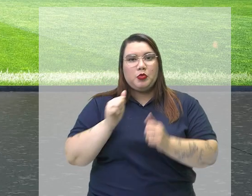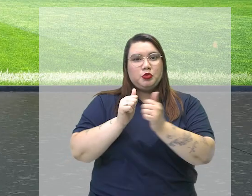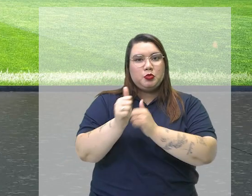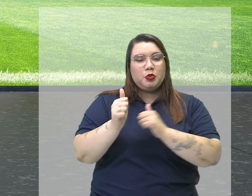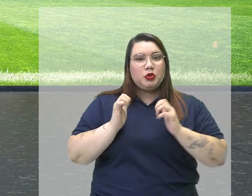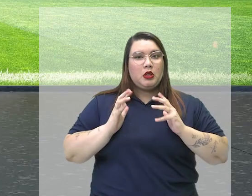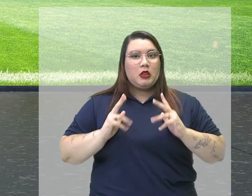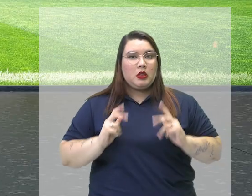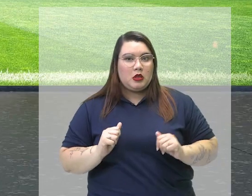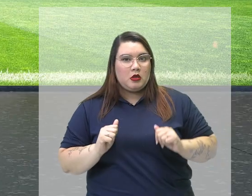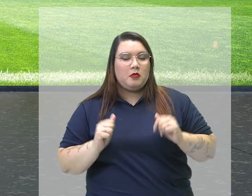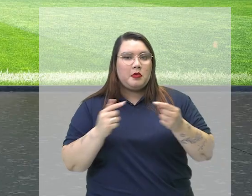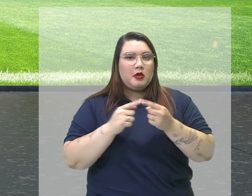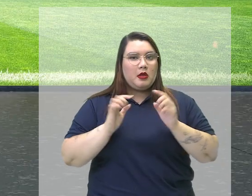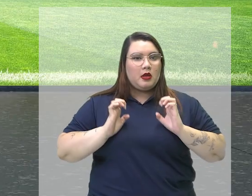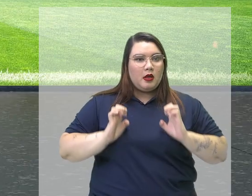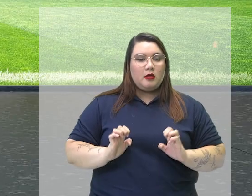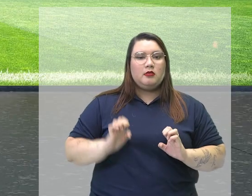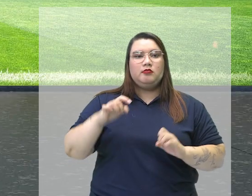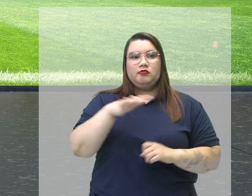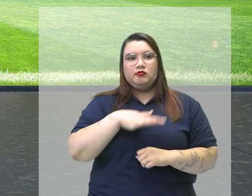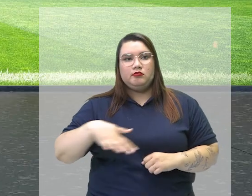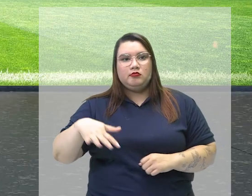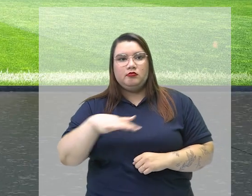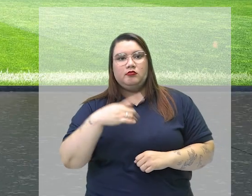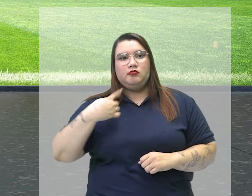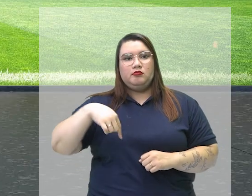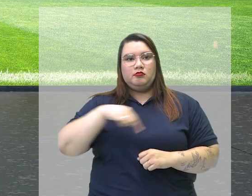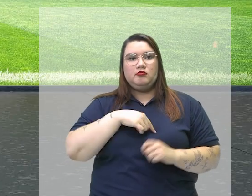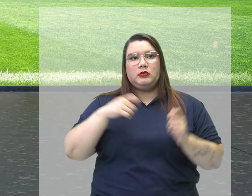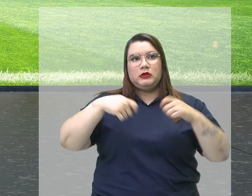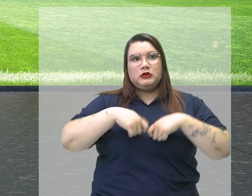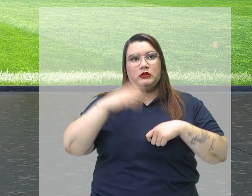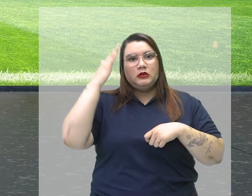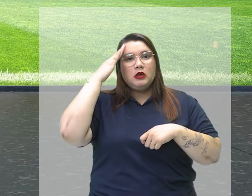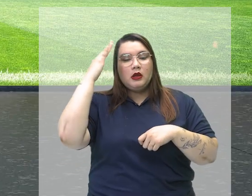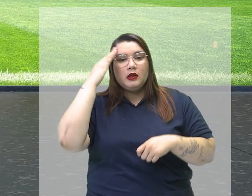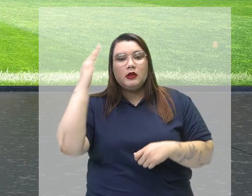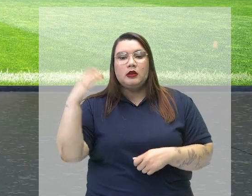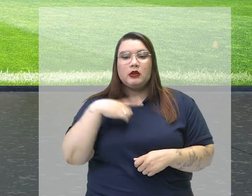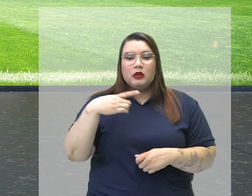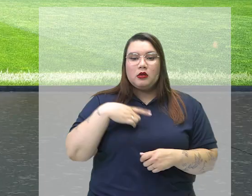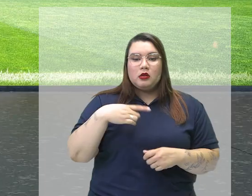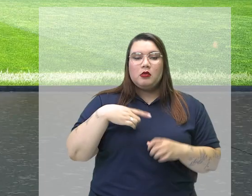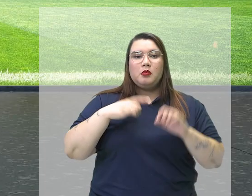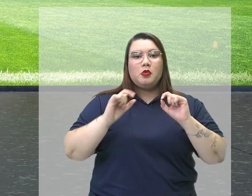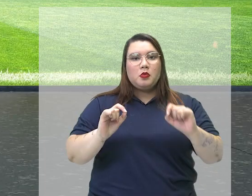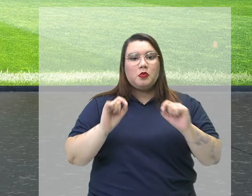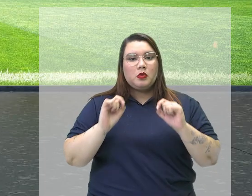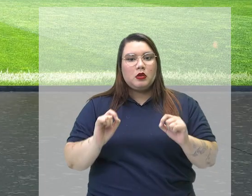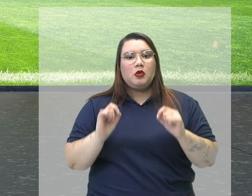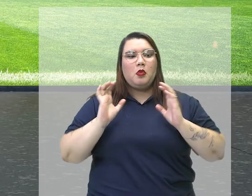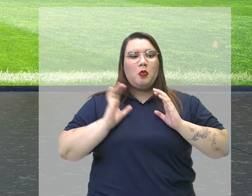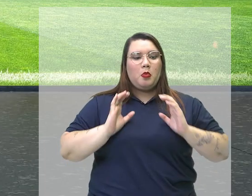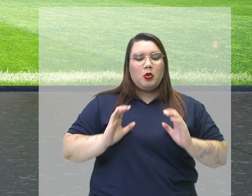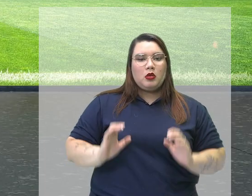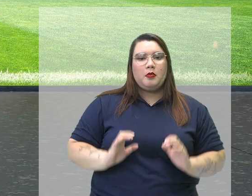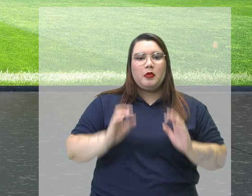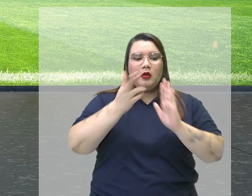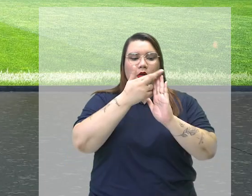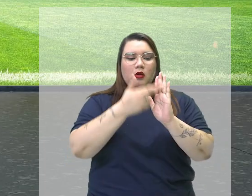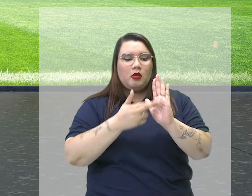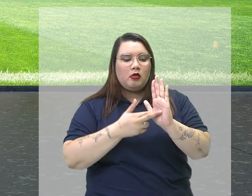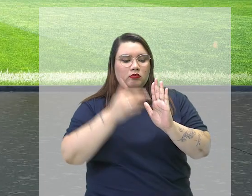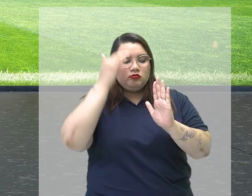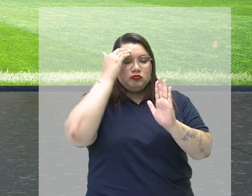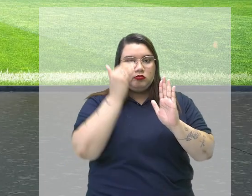isso mesmo. Então, o esporte ele é espaço para isso, para que a gente aprenda a ser honesto, para que a gente jogue limpo, para que a gente